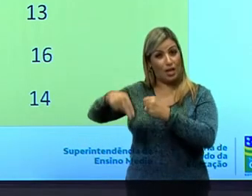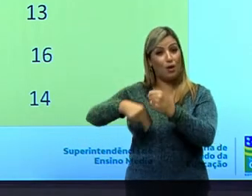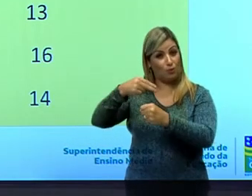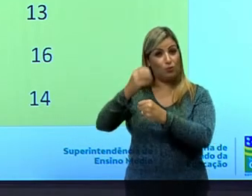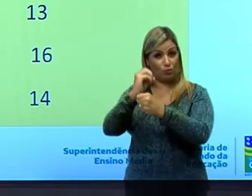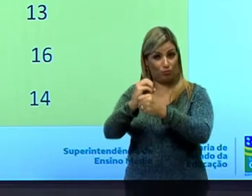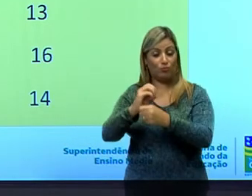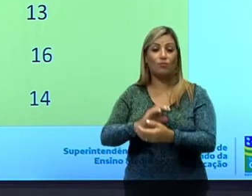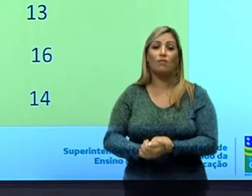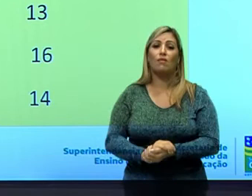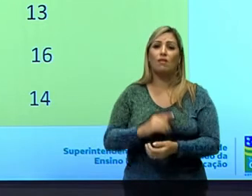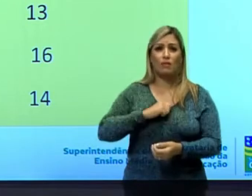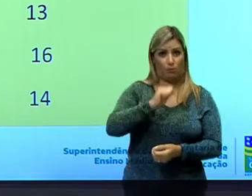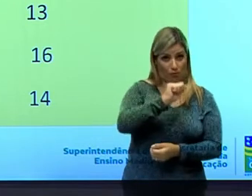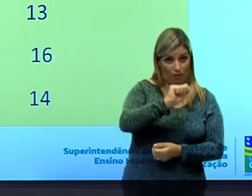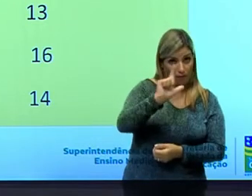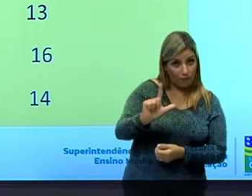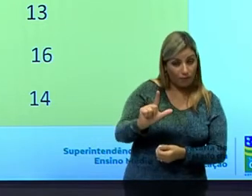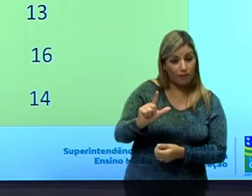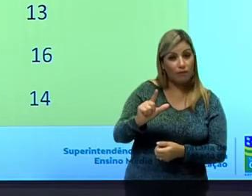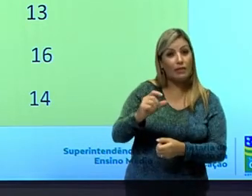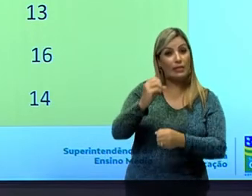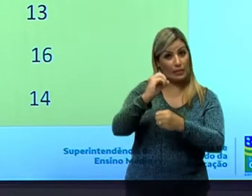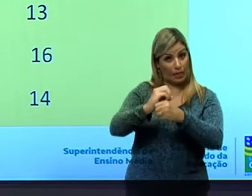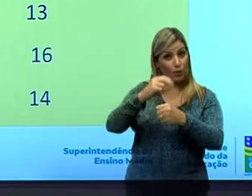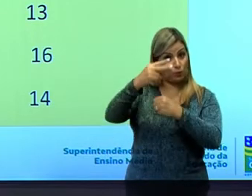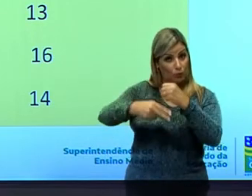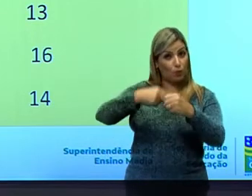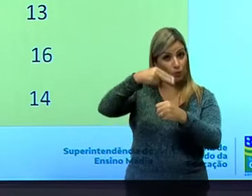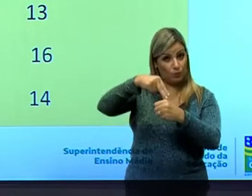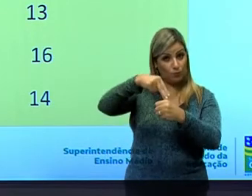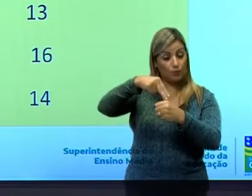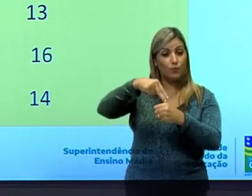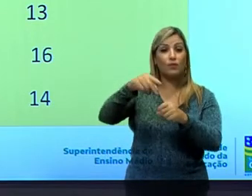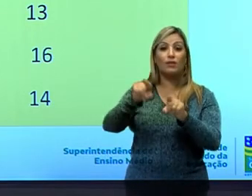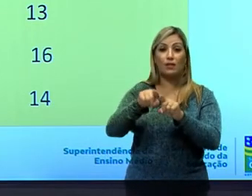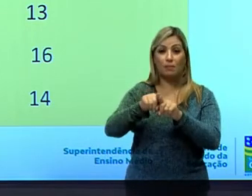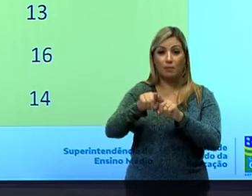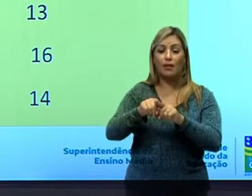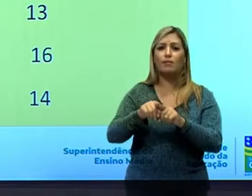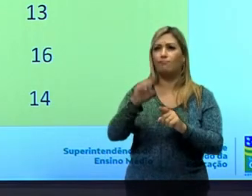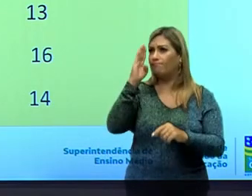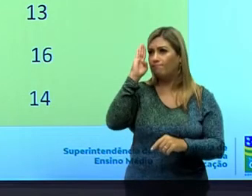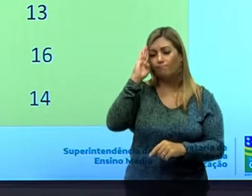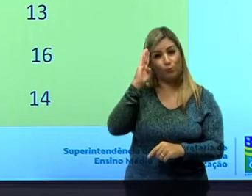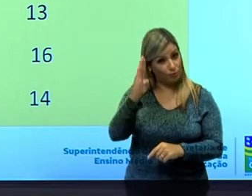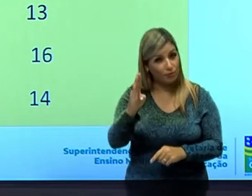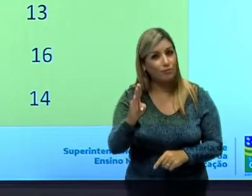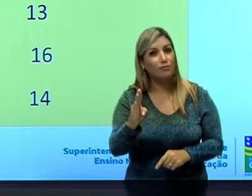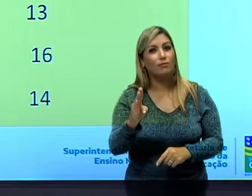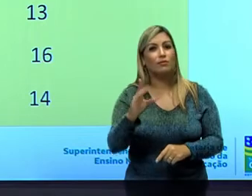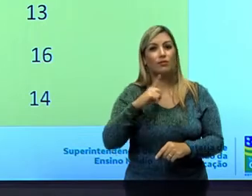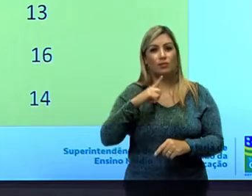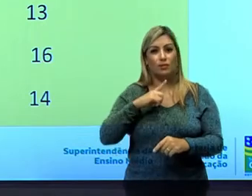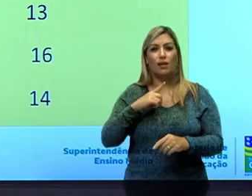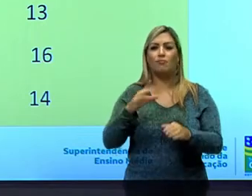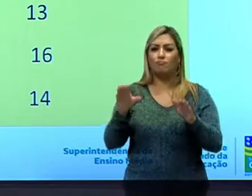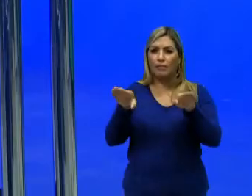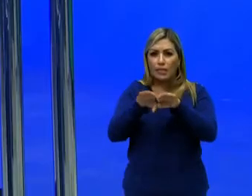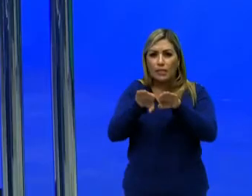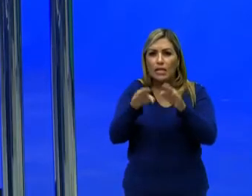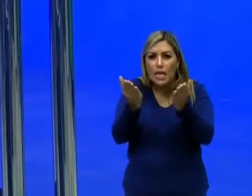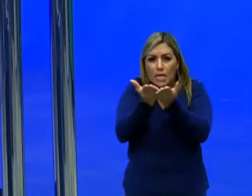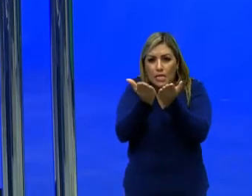tem um alumínio no estado neutro fundamental que ele está totalmente eletricamente